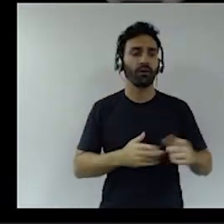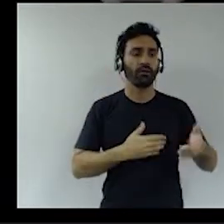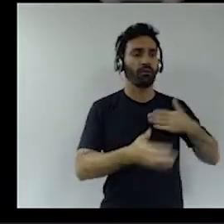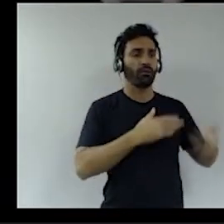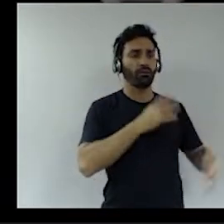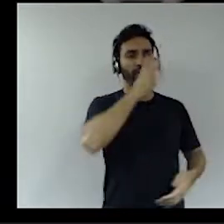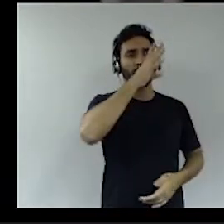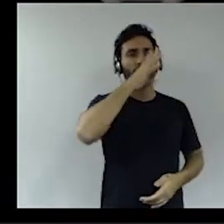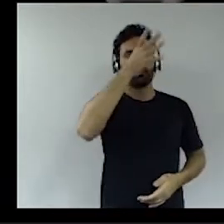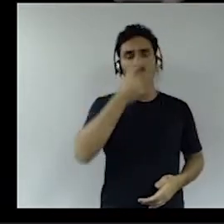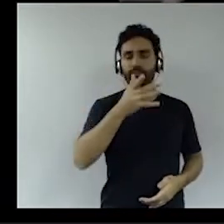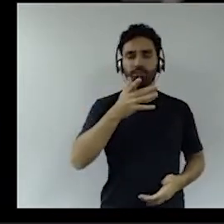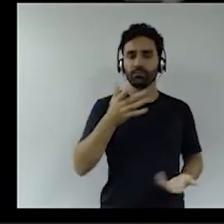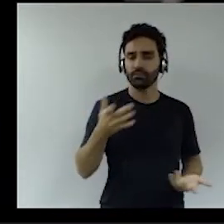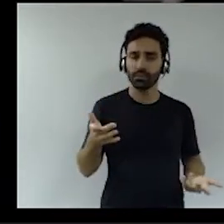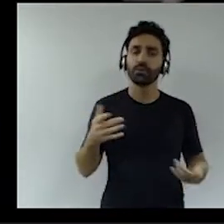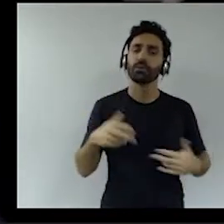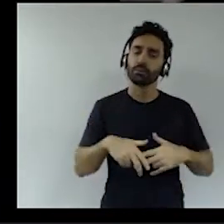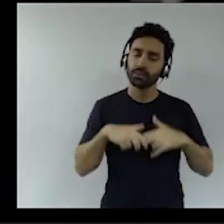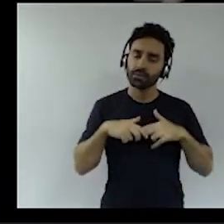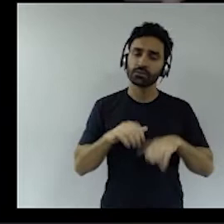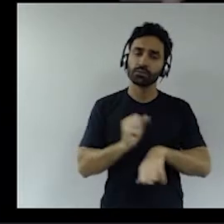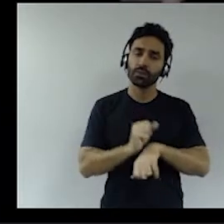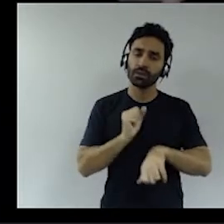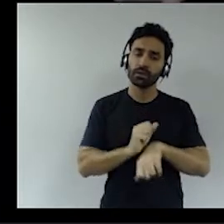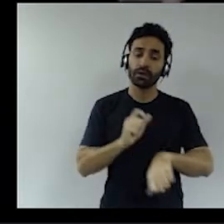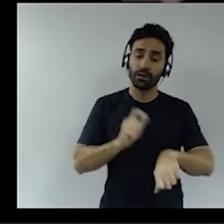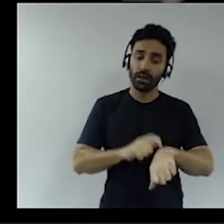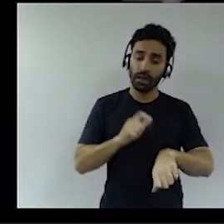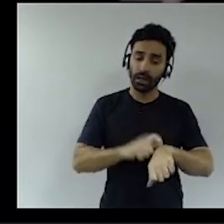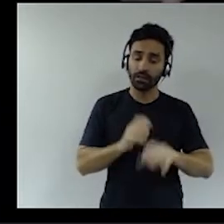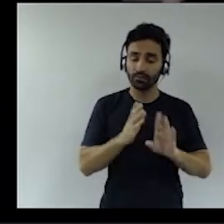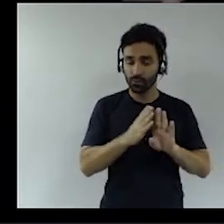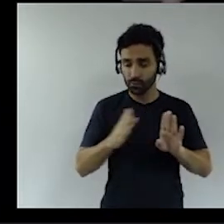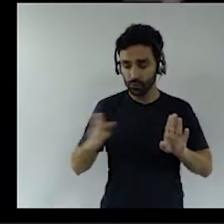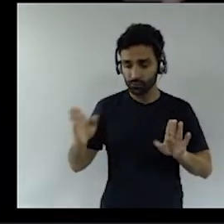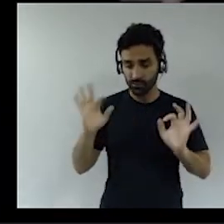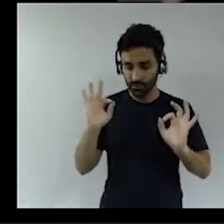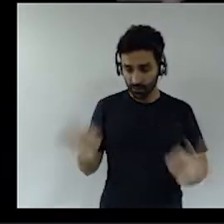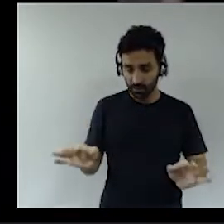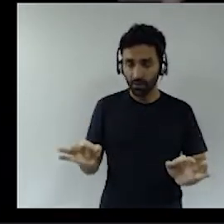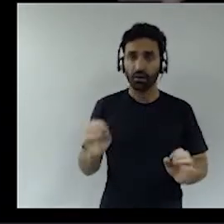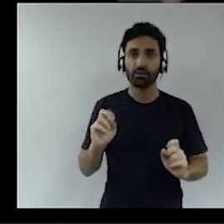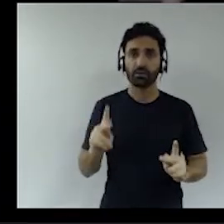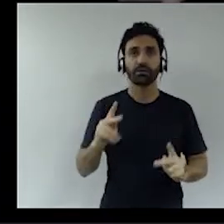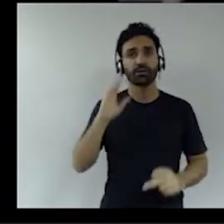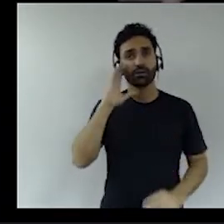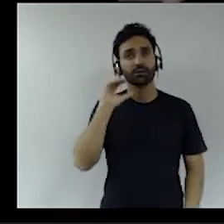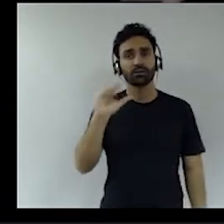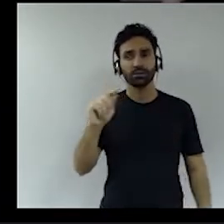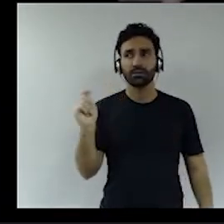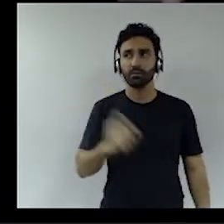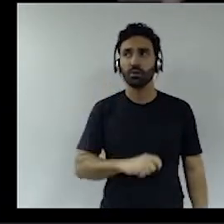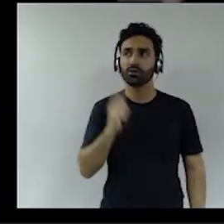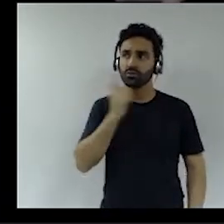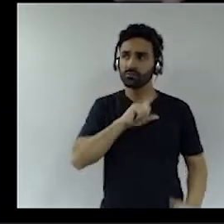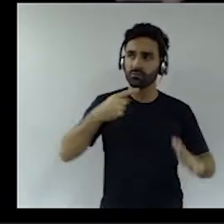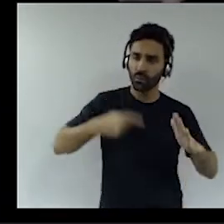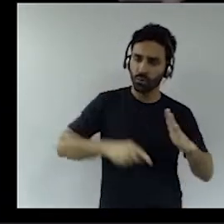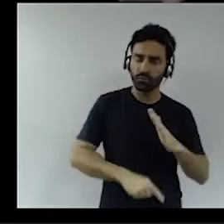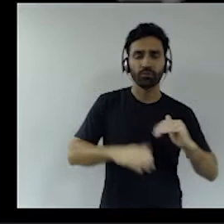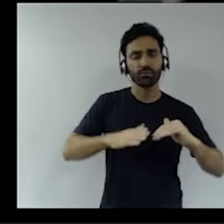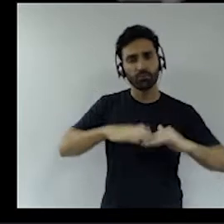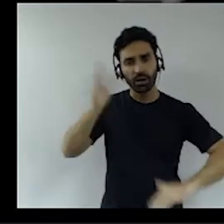um pequeno tempo, para que a ciência pudesse ir aprofundando mais e mais o